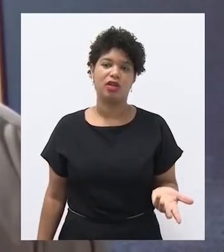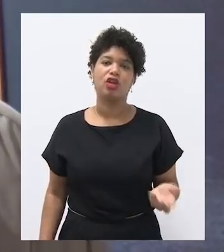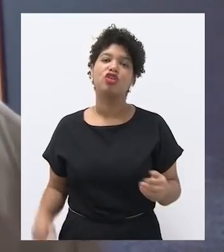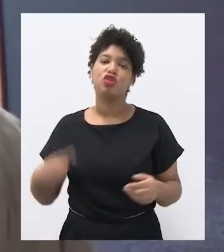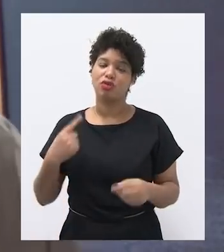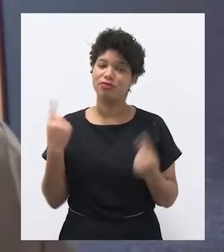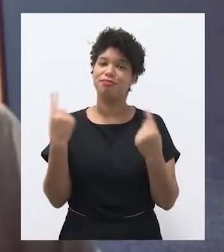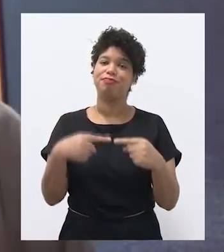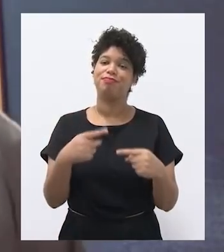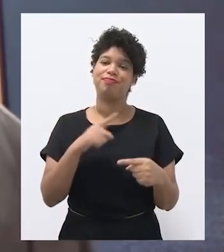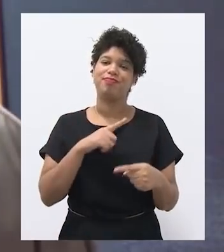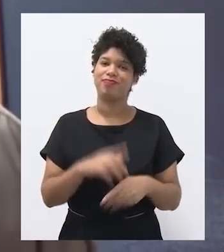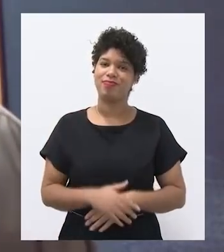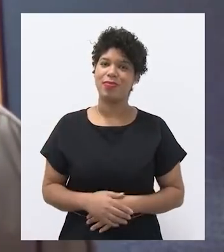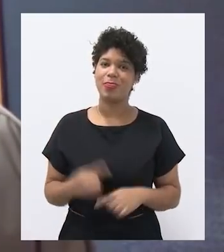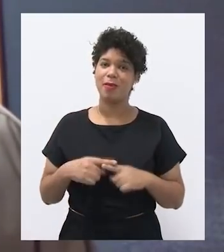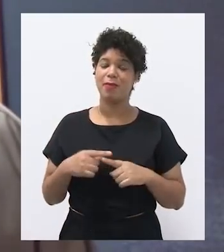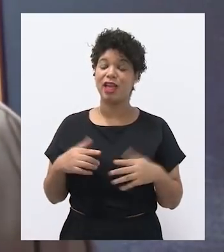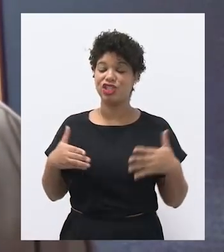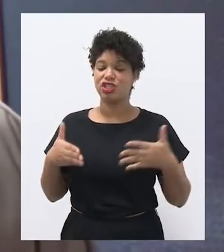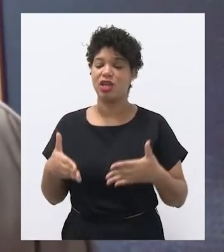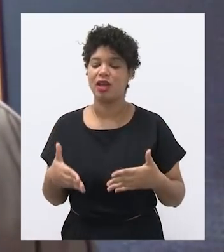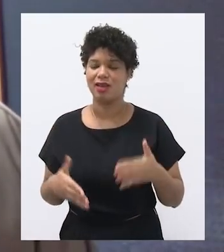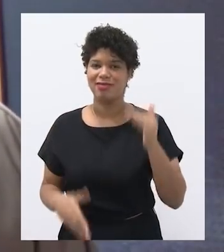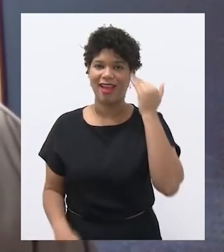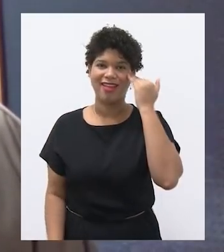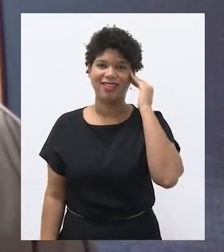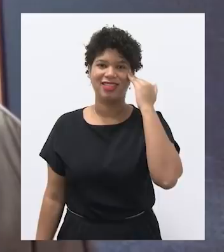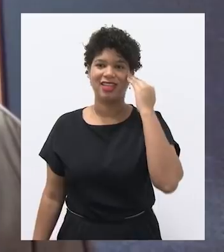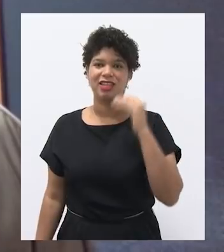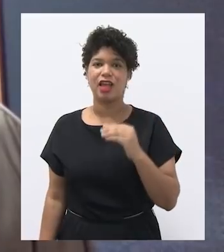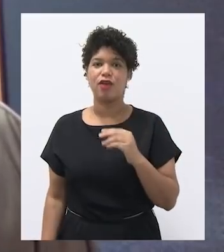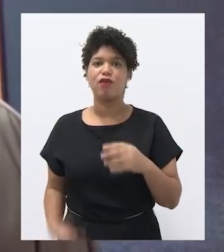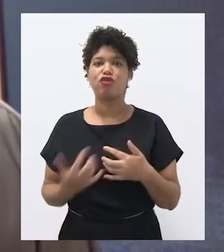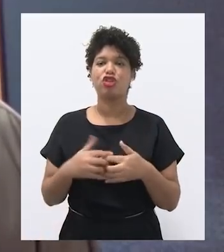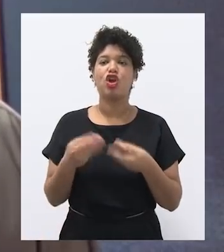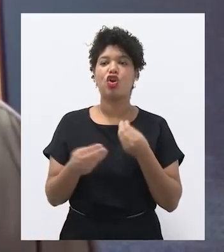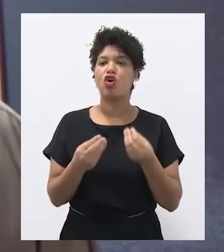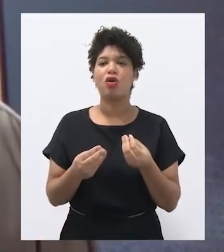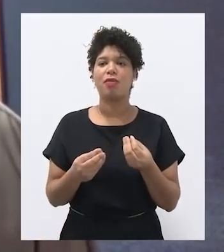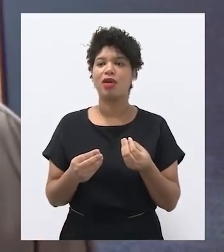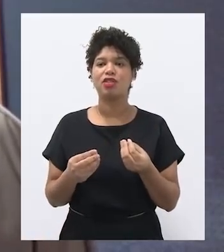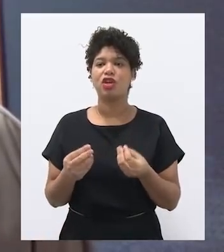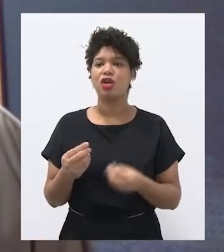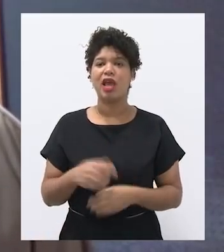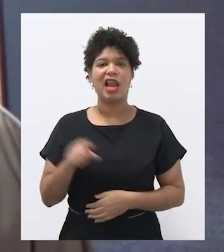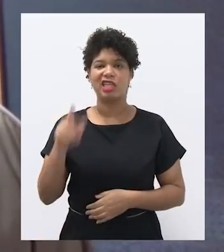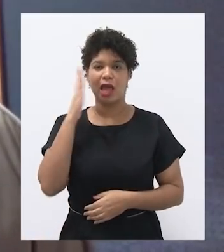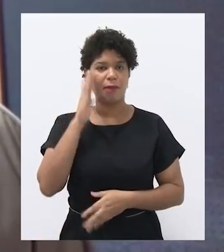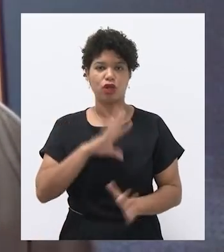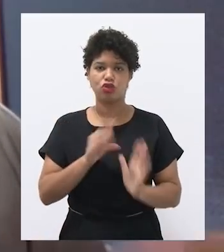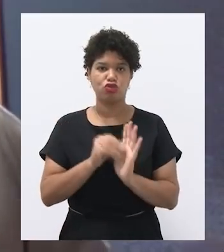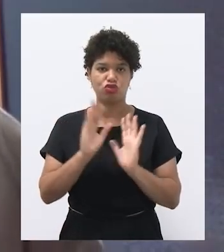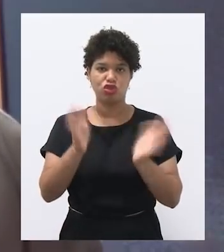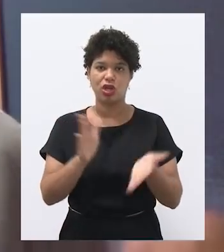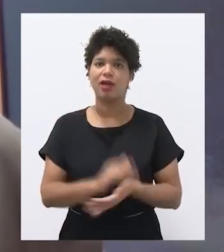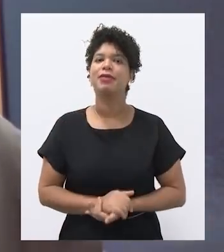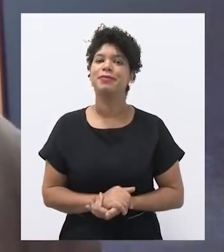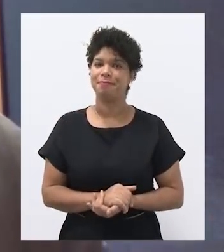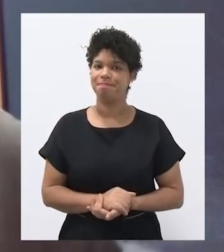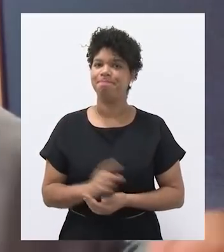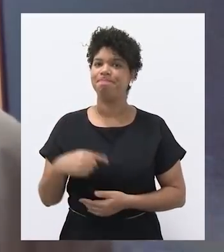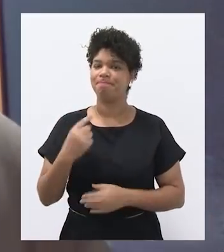desafio. Quando a gente chega para entender como funcionou, eles já são PhDs. Então, o nosso